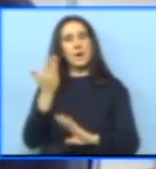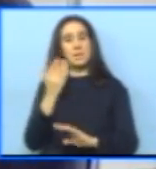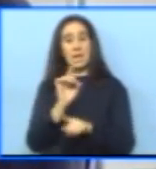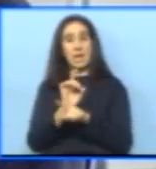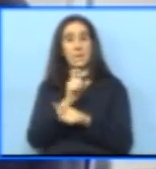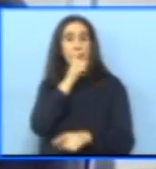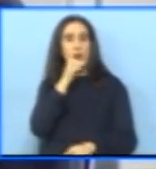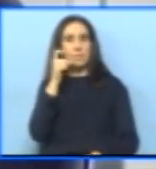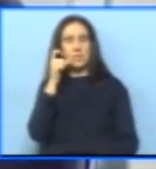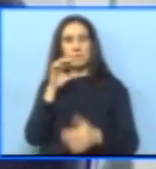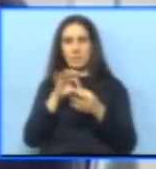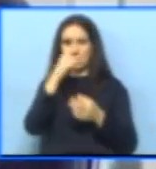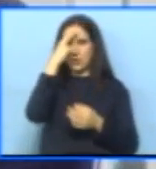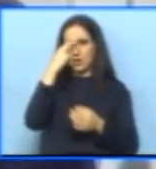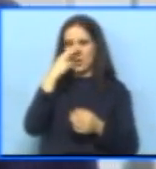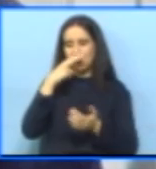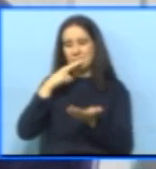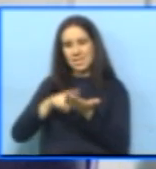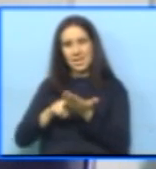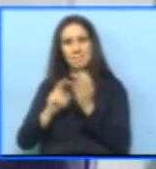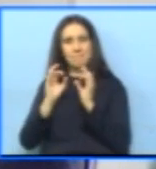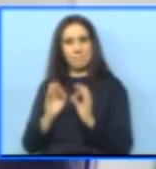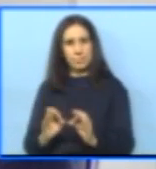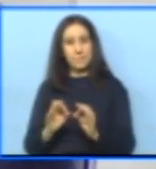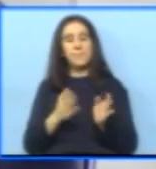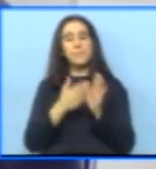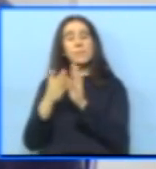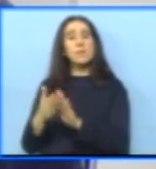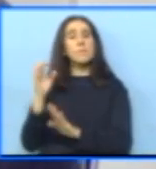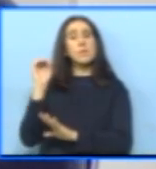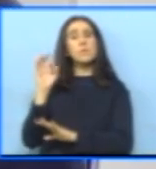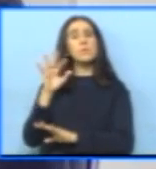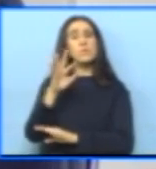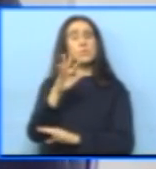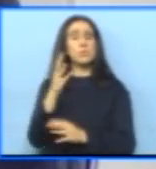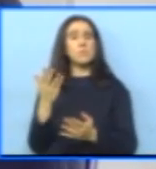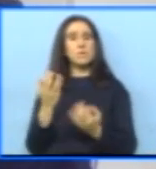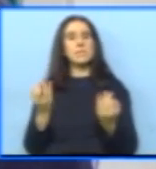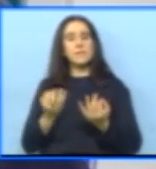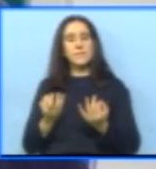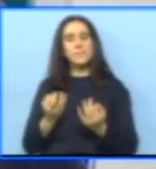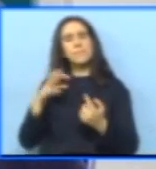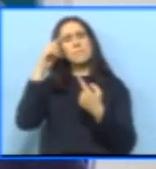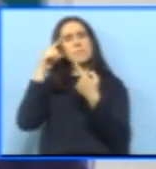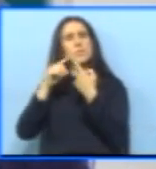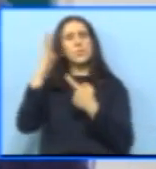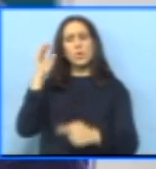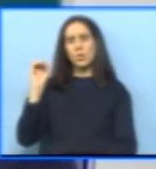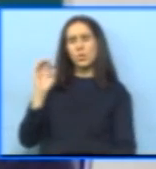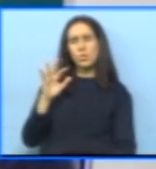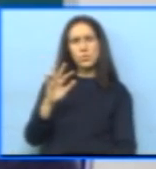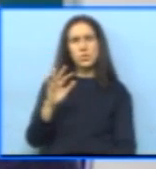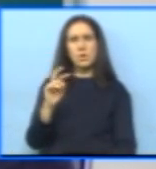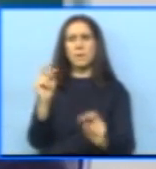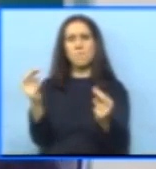compromisso com a história, com a realidade concreta. O mesmo com a imagem da luz. Qual é a grande finalidade da luz? A luz não é para